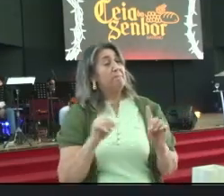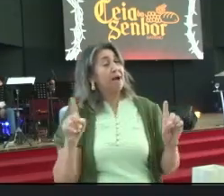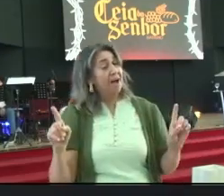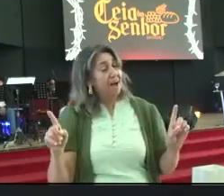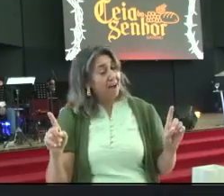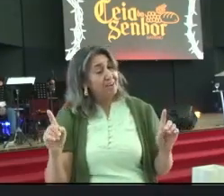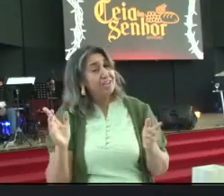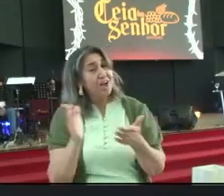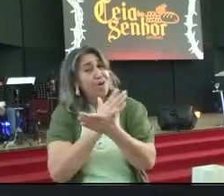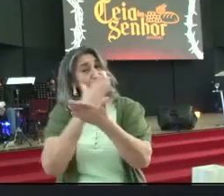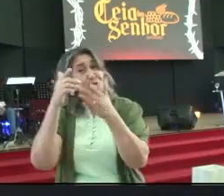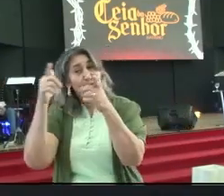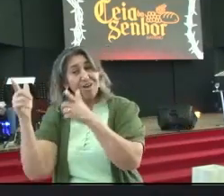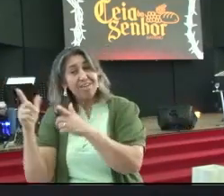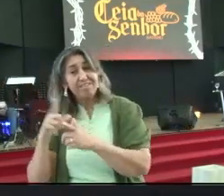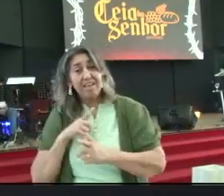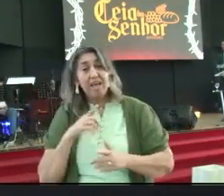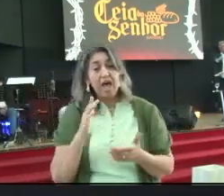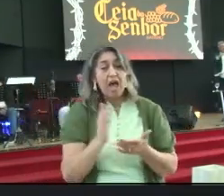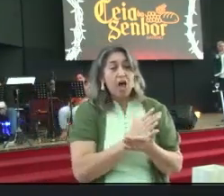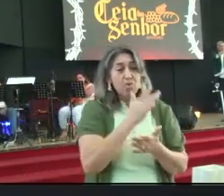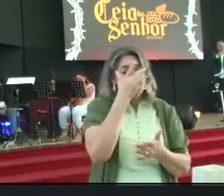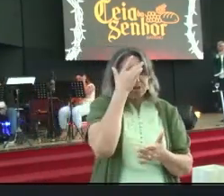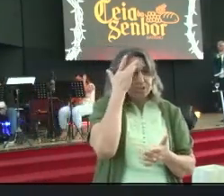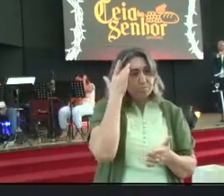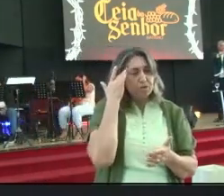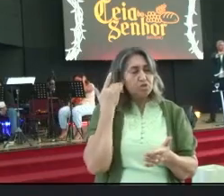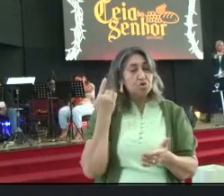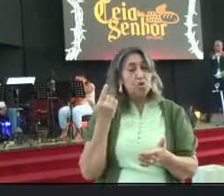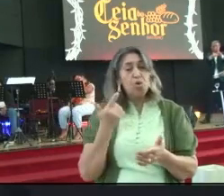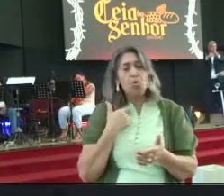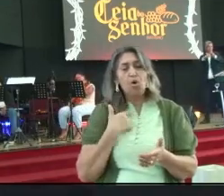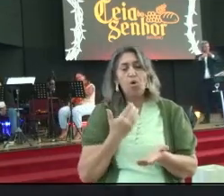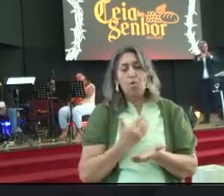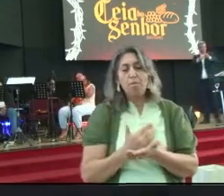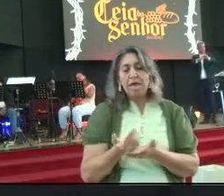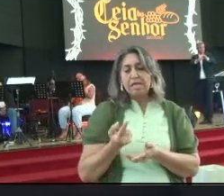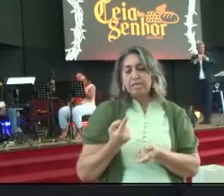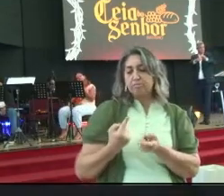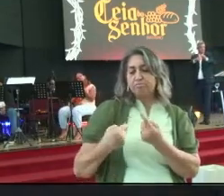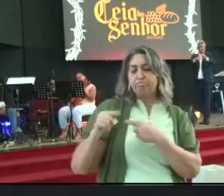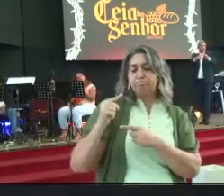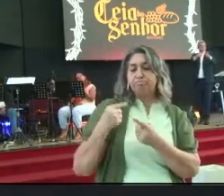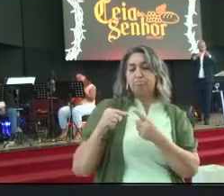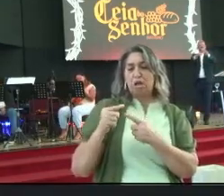Mas tem pessoas que, se elas começarem a prosperar, elas vão ficar metidas,